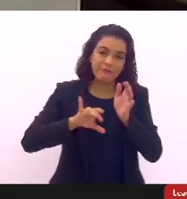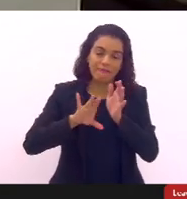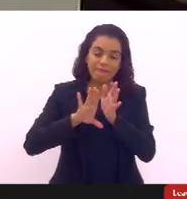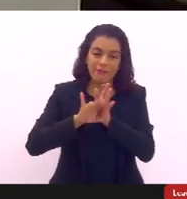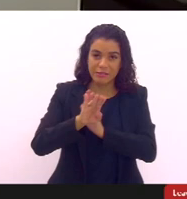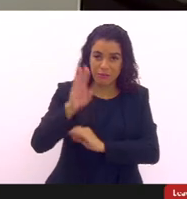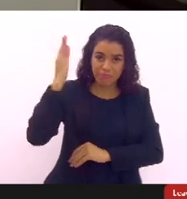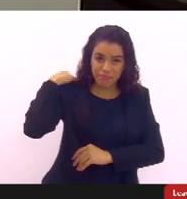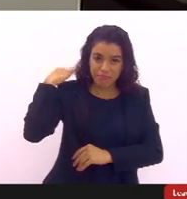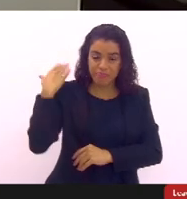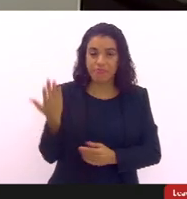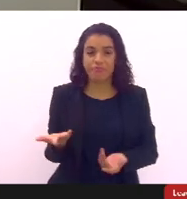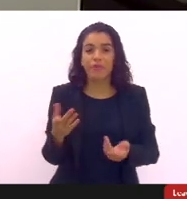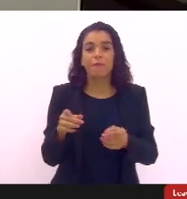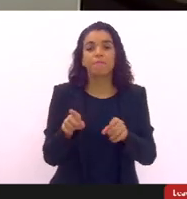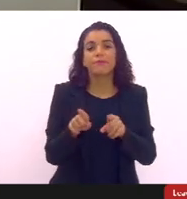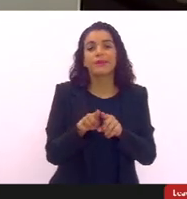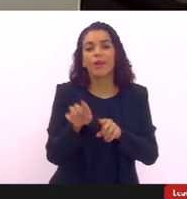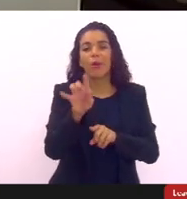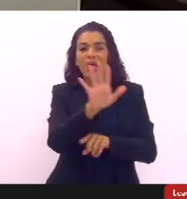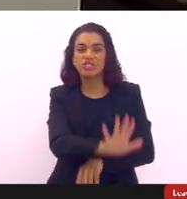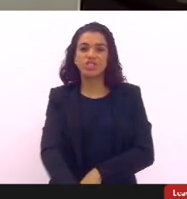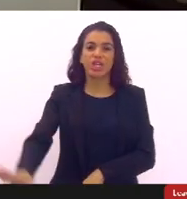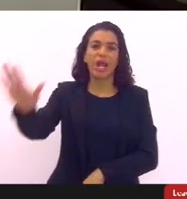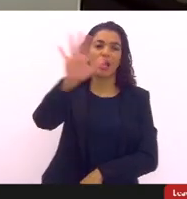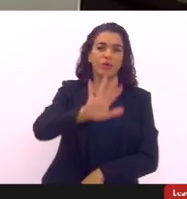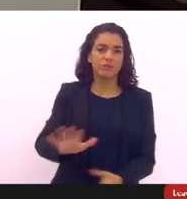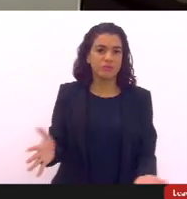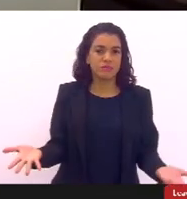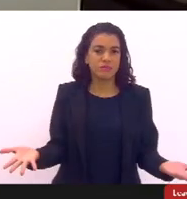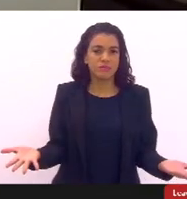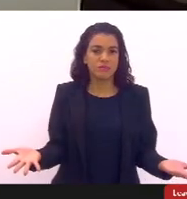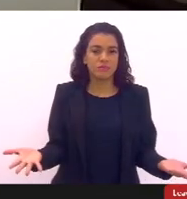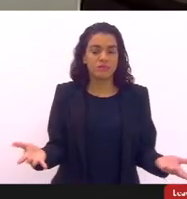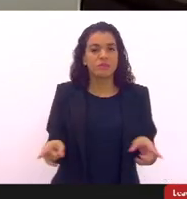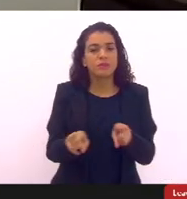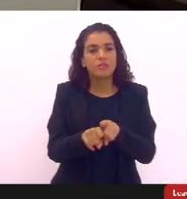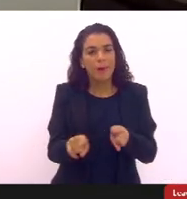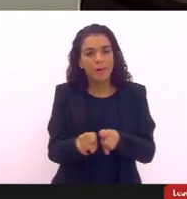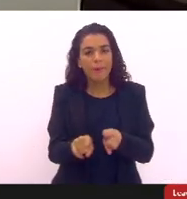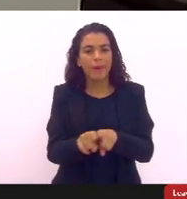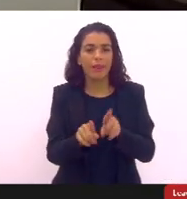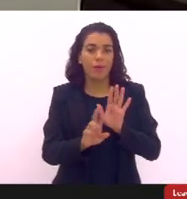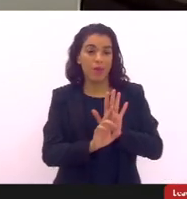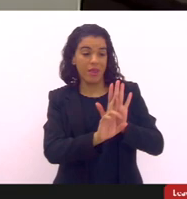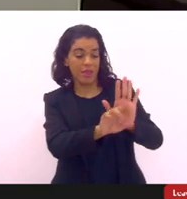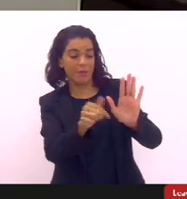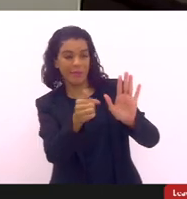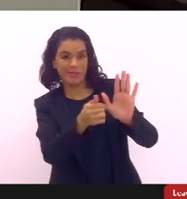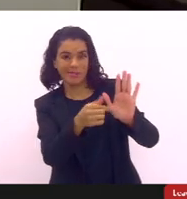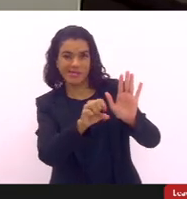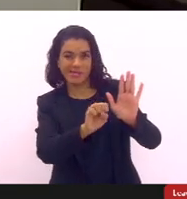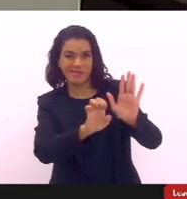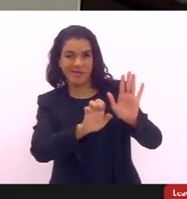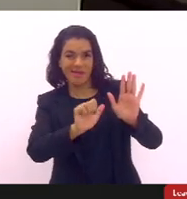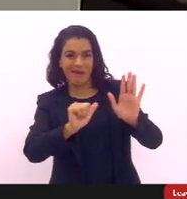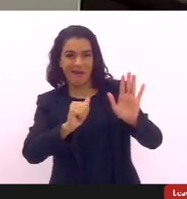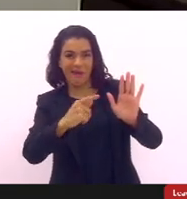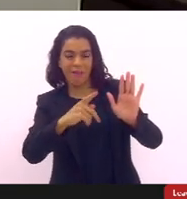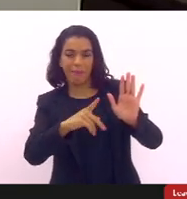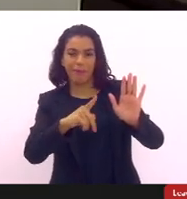esse posicionamento que é genérico, né, e que o representante da SEAP vem para